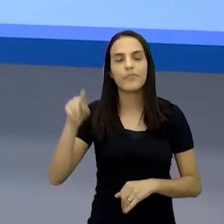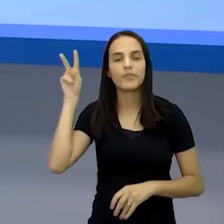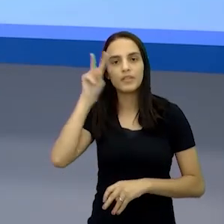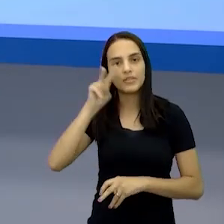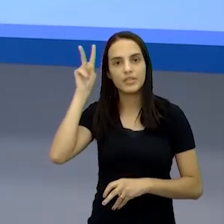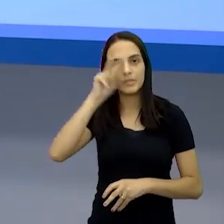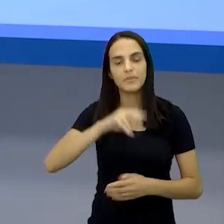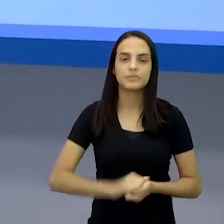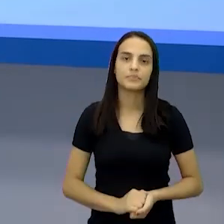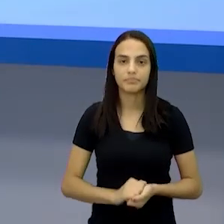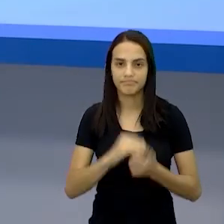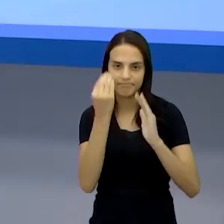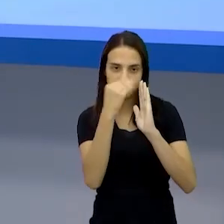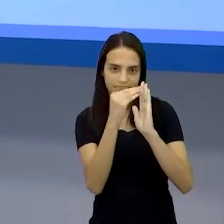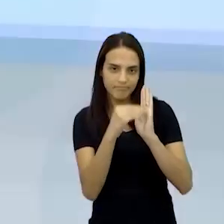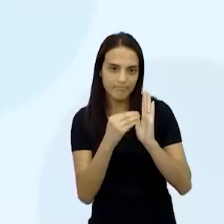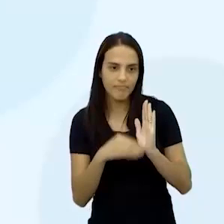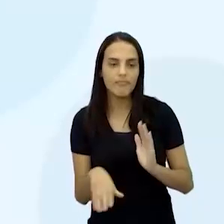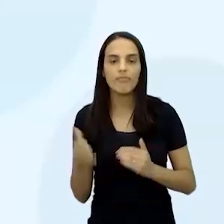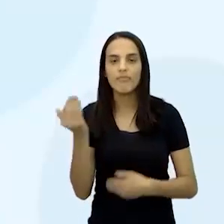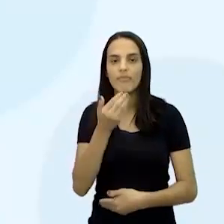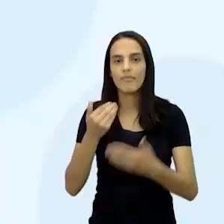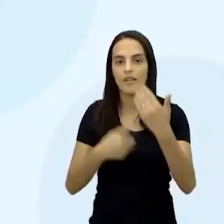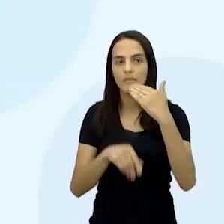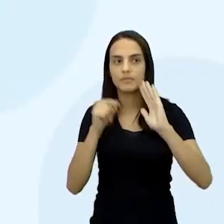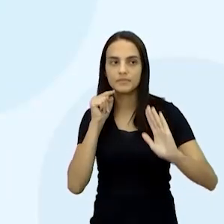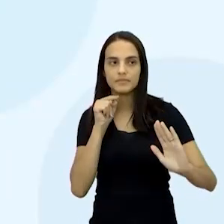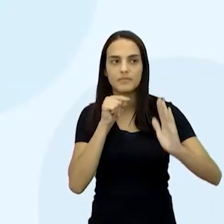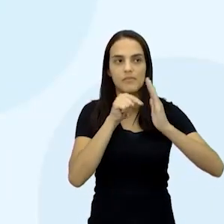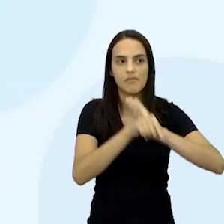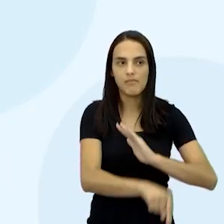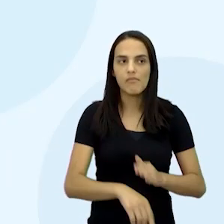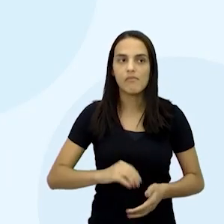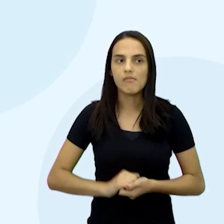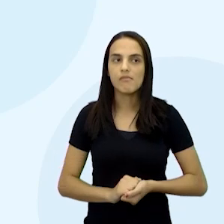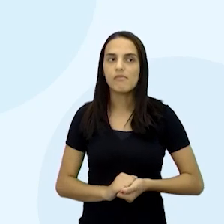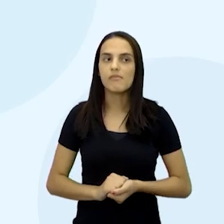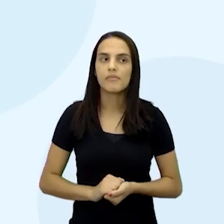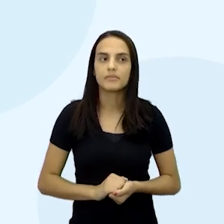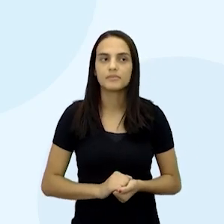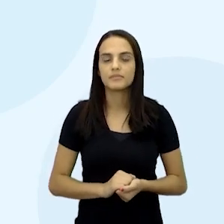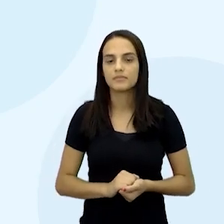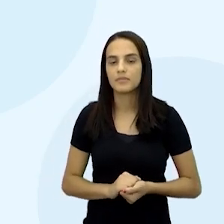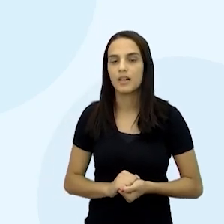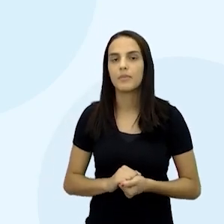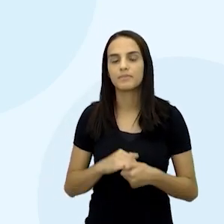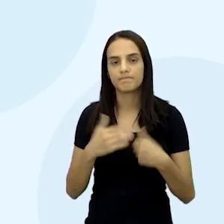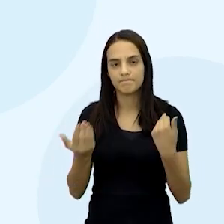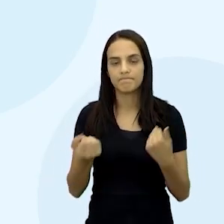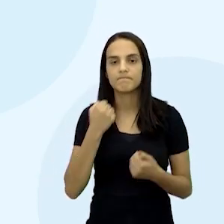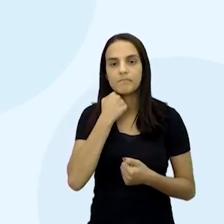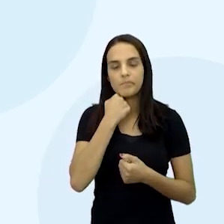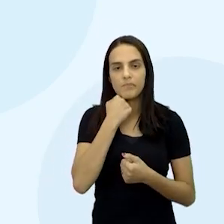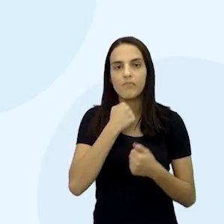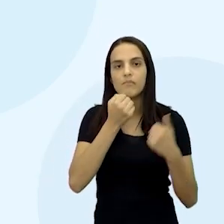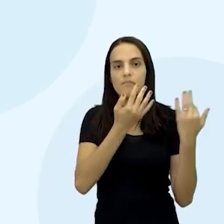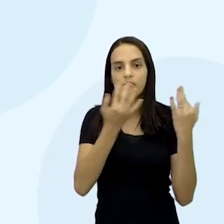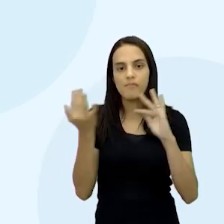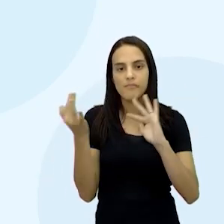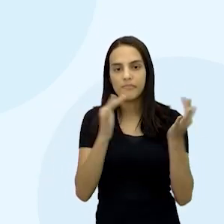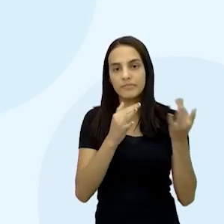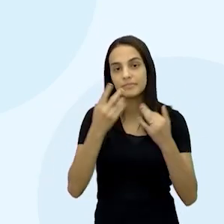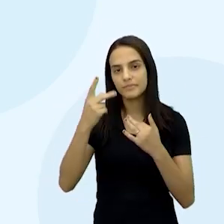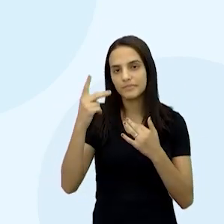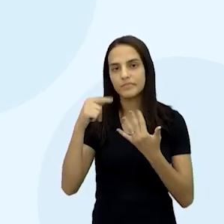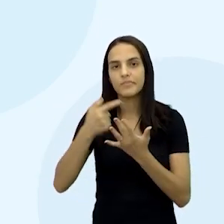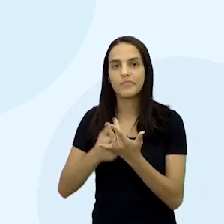então pode colocar aí na tela. Então está aí o aprofundamento, né? Ele faz parte aí das ciências da natureza e